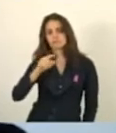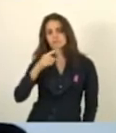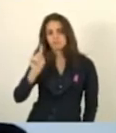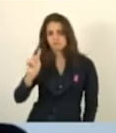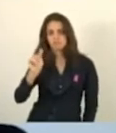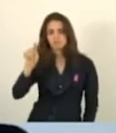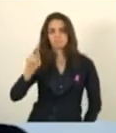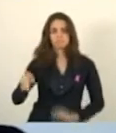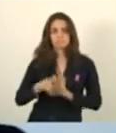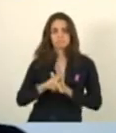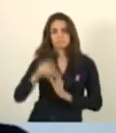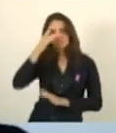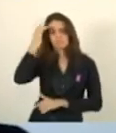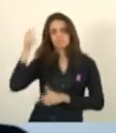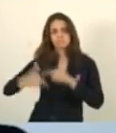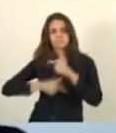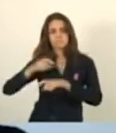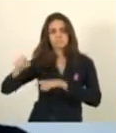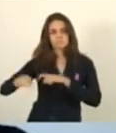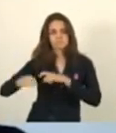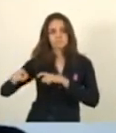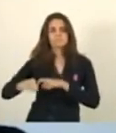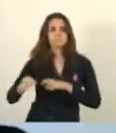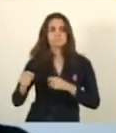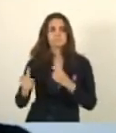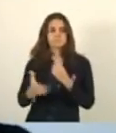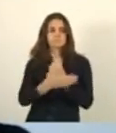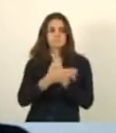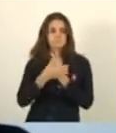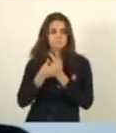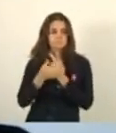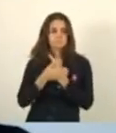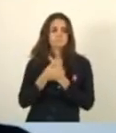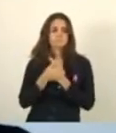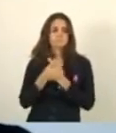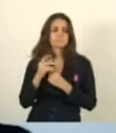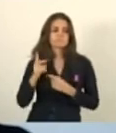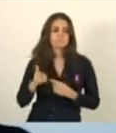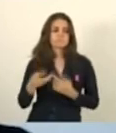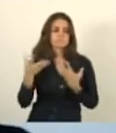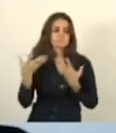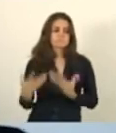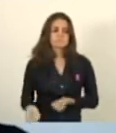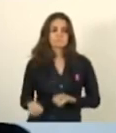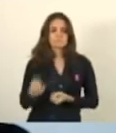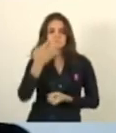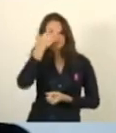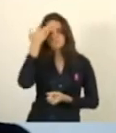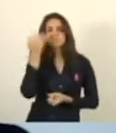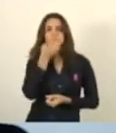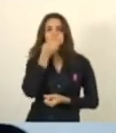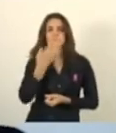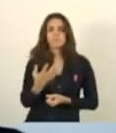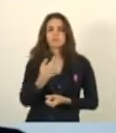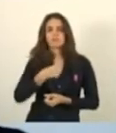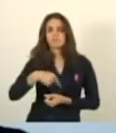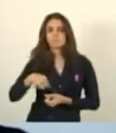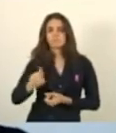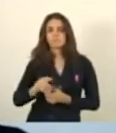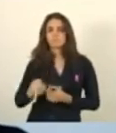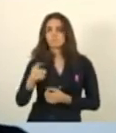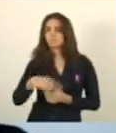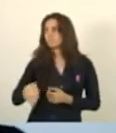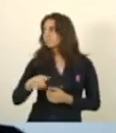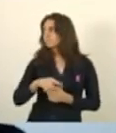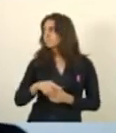de gente trabalhadora, de gente acolhedora, que sempre recebe bem todos aqueles que vão empreender, que